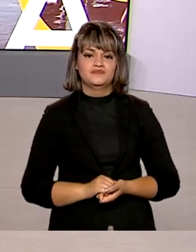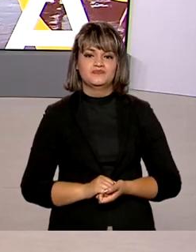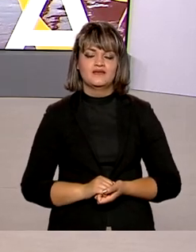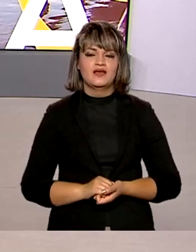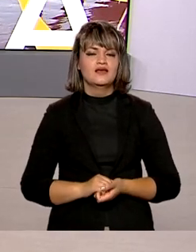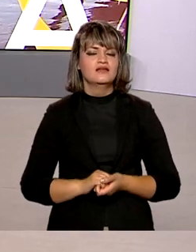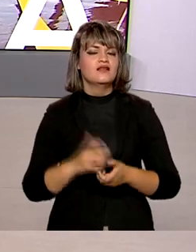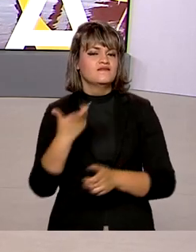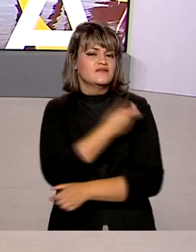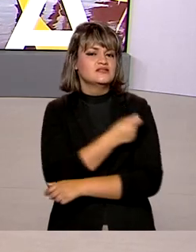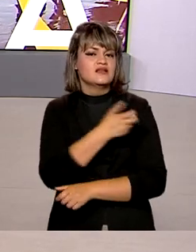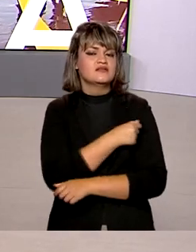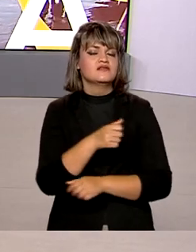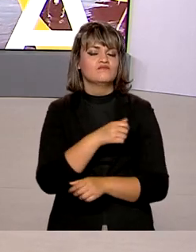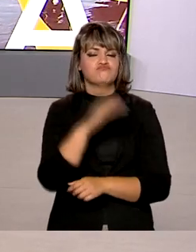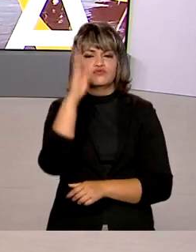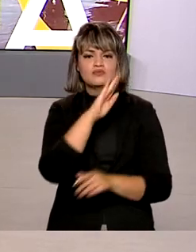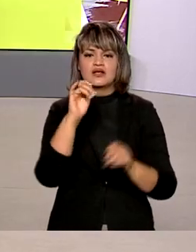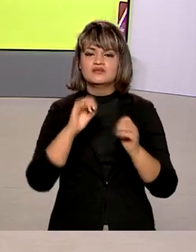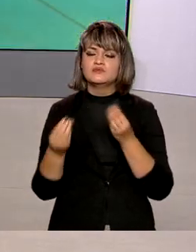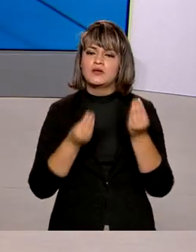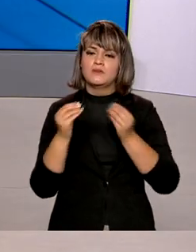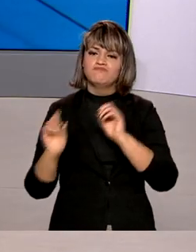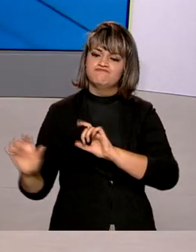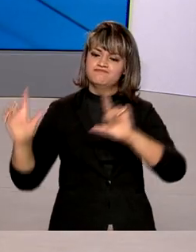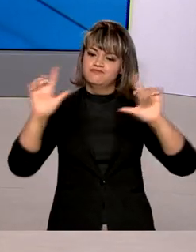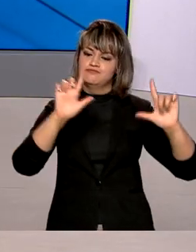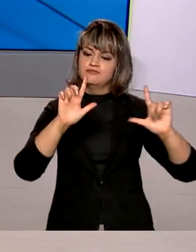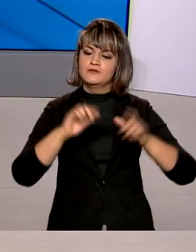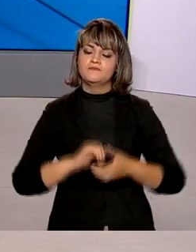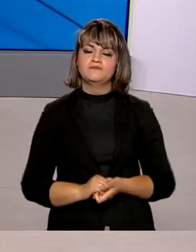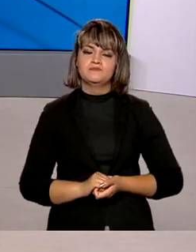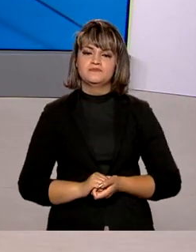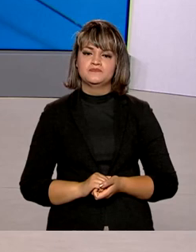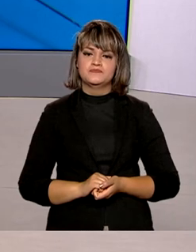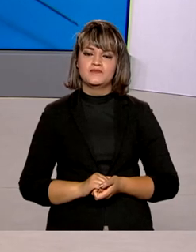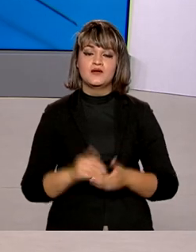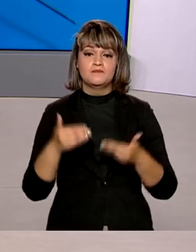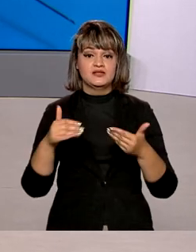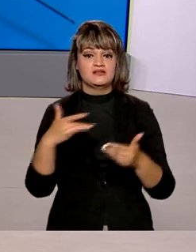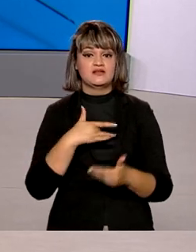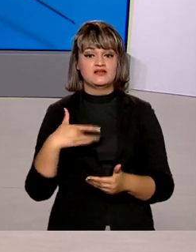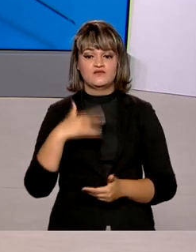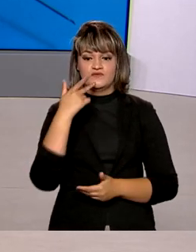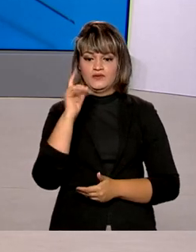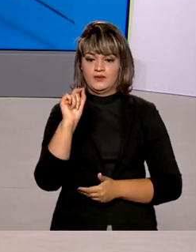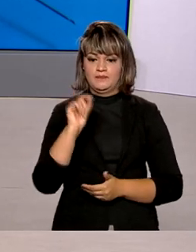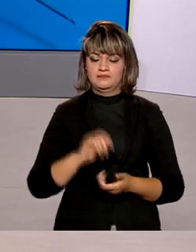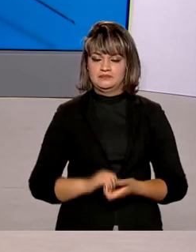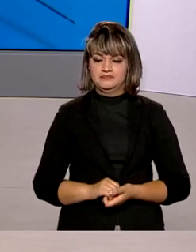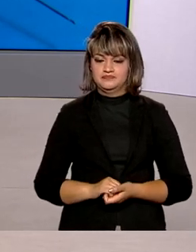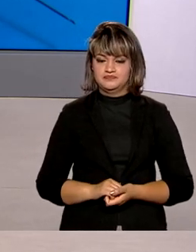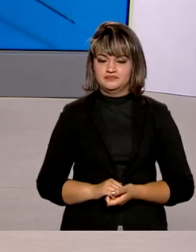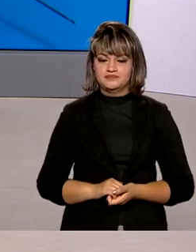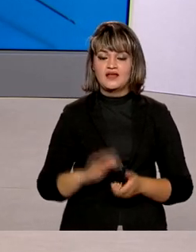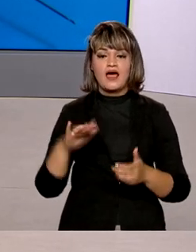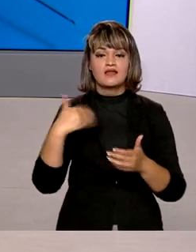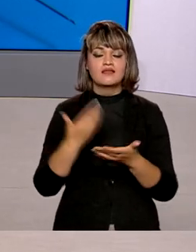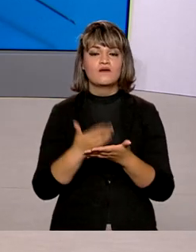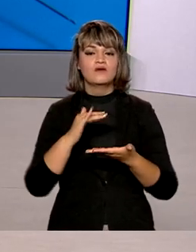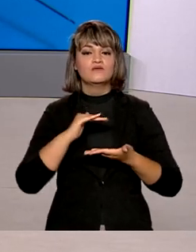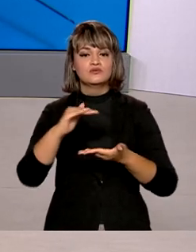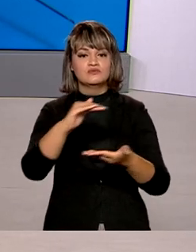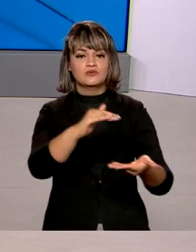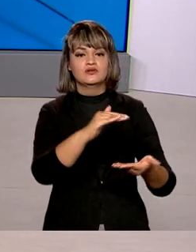e vamos ver então como está a vacinação contra a covid-19 pelo Brasil segundo dados do Ministério da Saúde vamos ver aqui no telão olha até